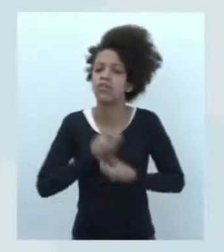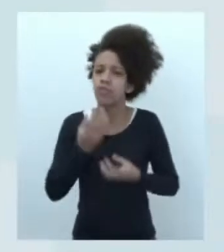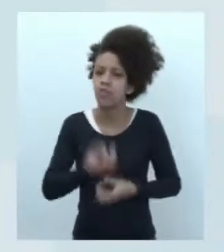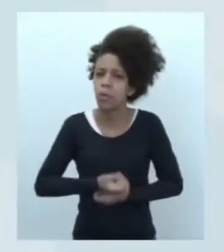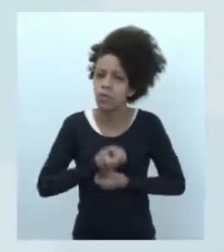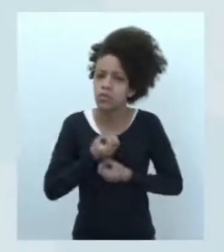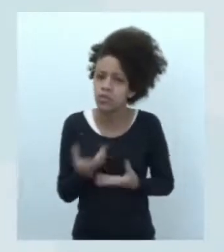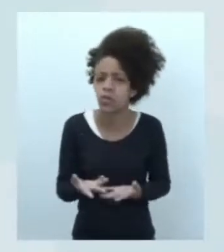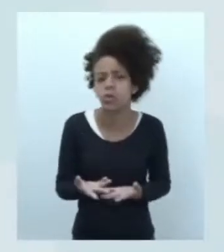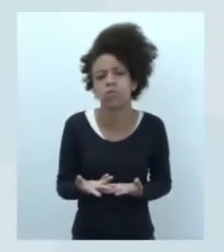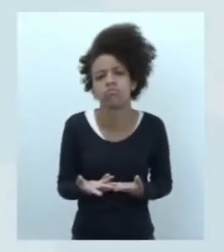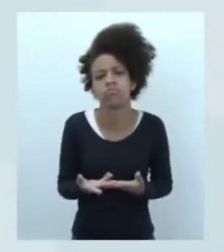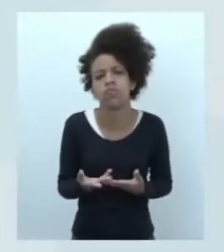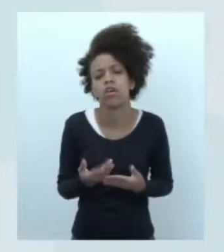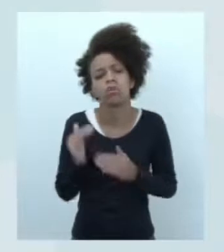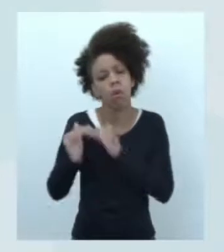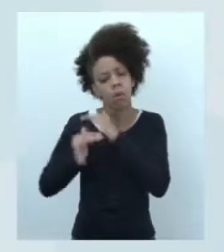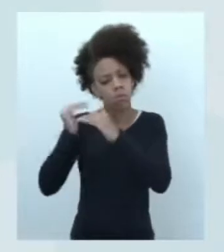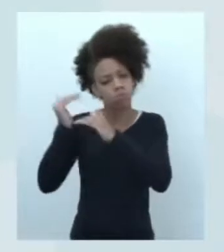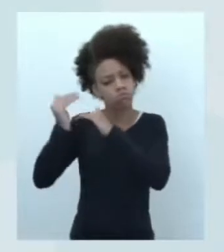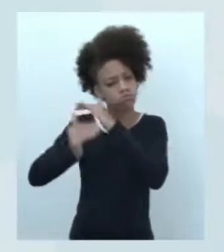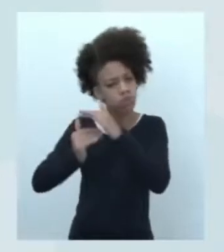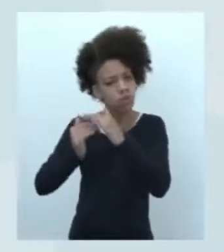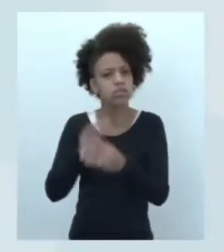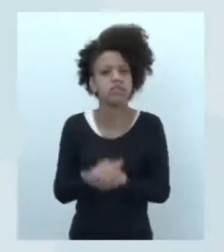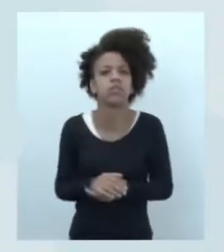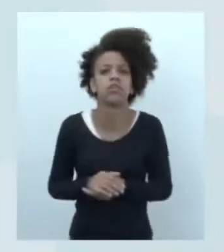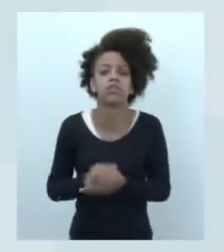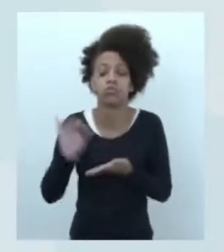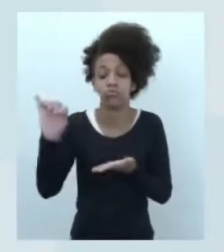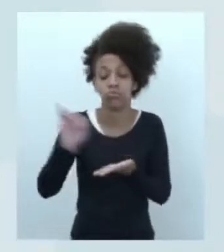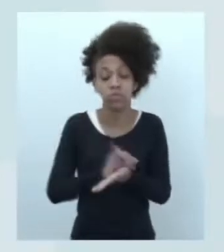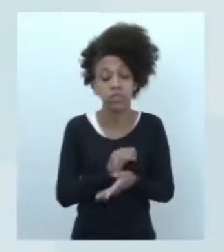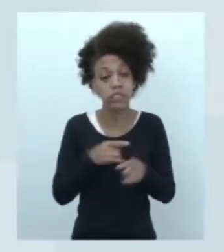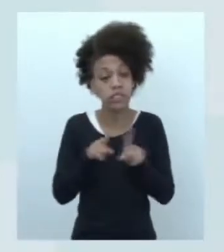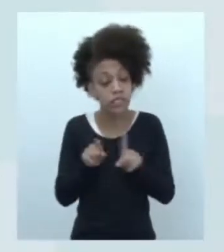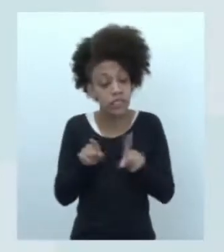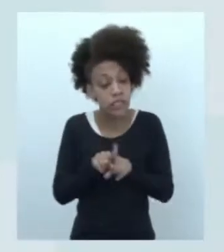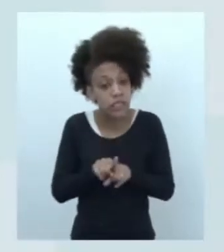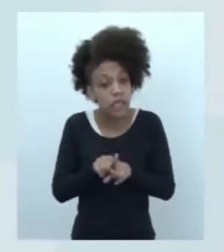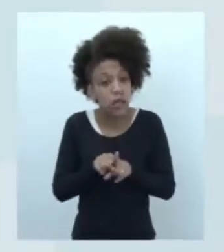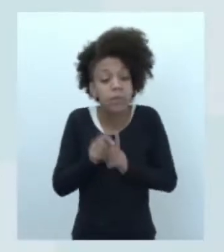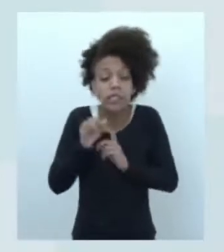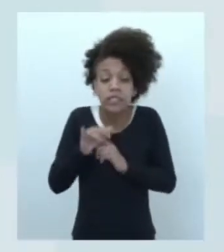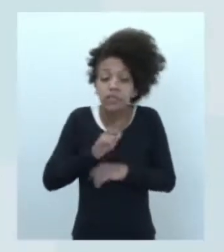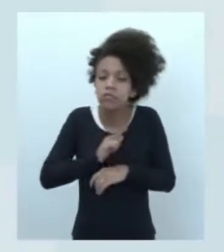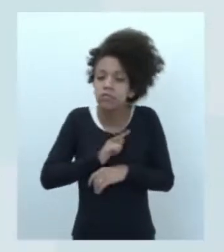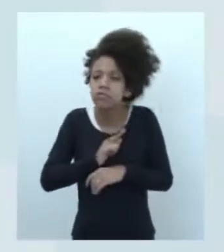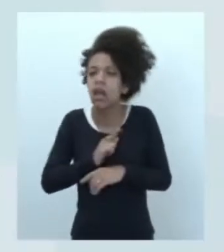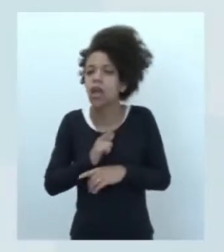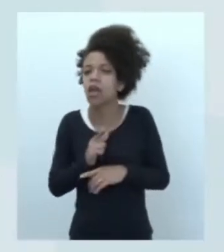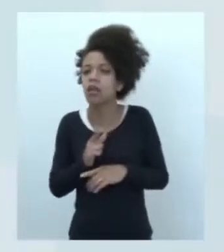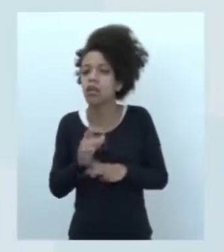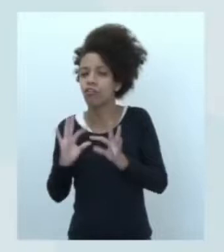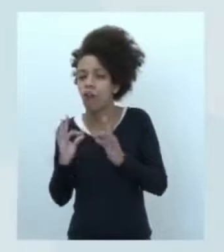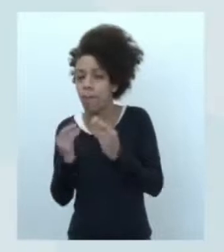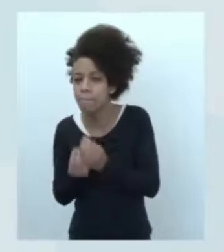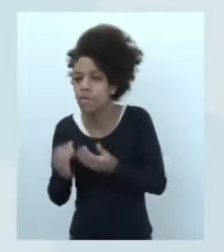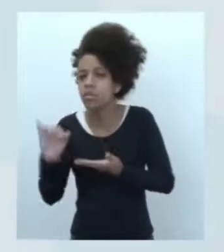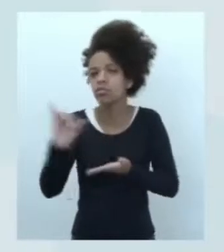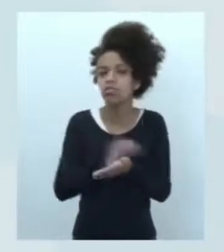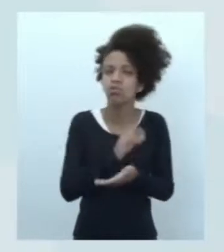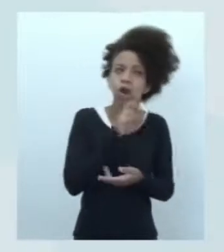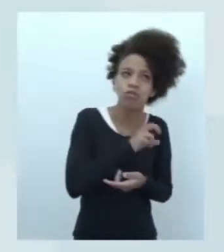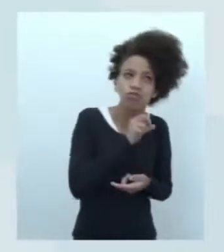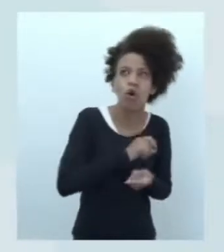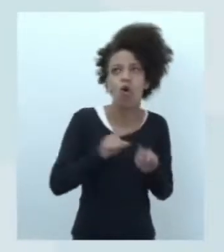informações sobre esse processo de imigração, inclusive, caso vocês tenham algum parente que é imigrante, um avô,